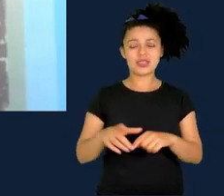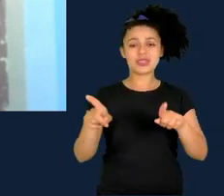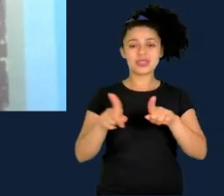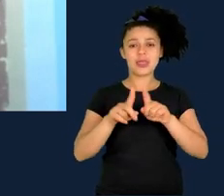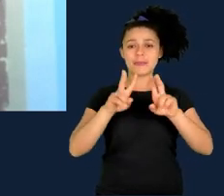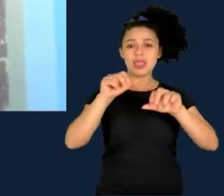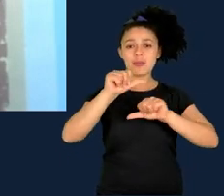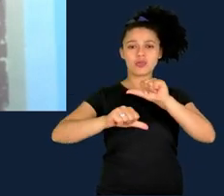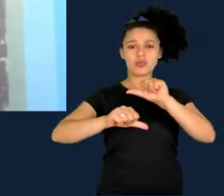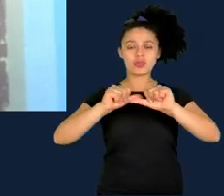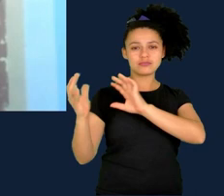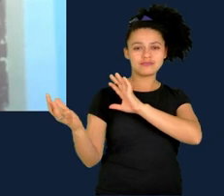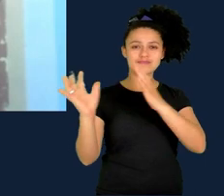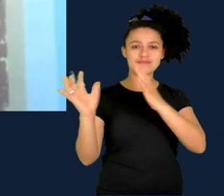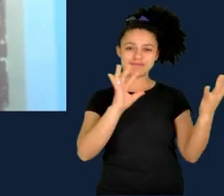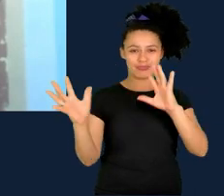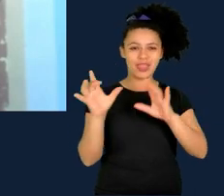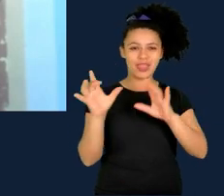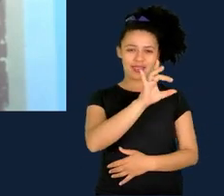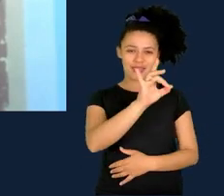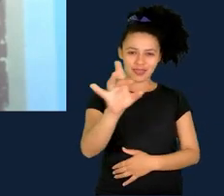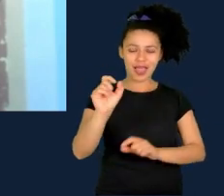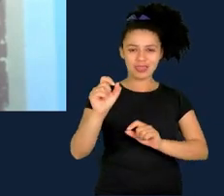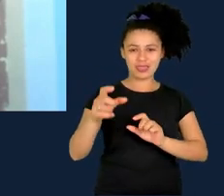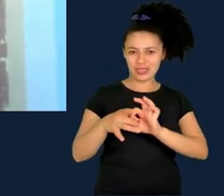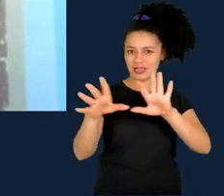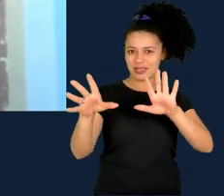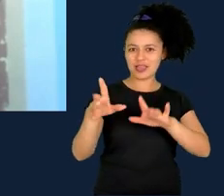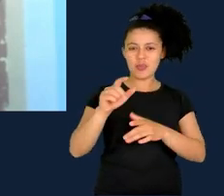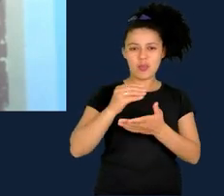climática. Há uma mensagem final? Começamos com você, Laura.